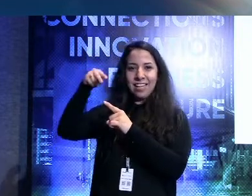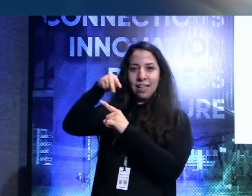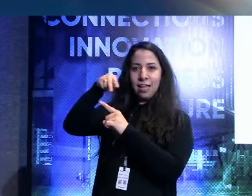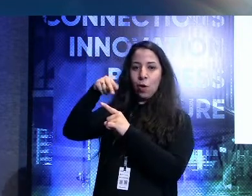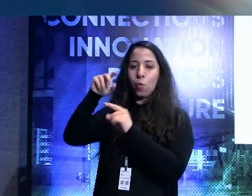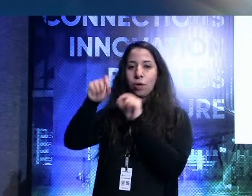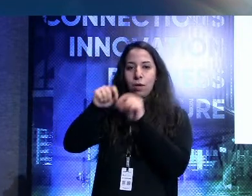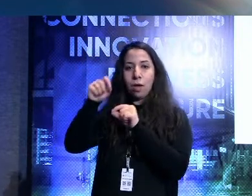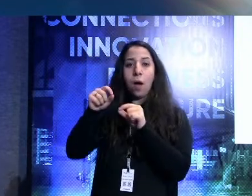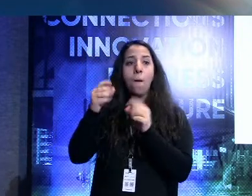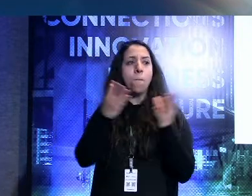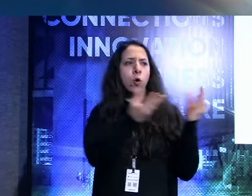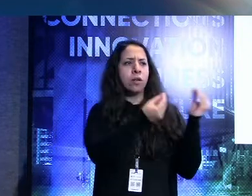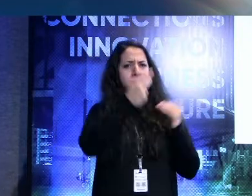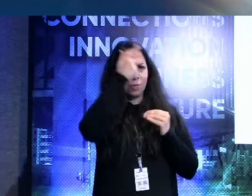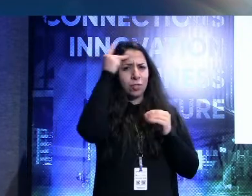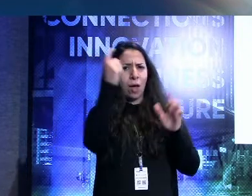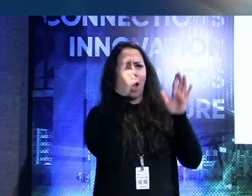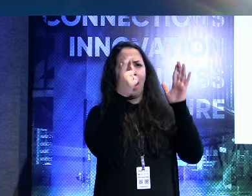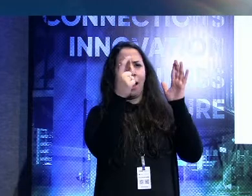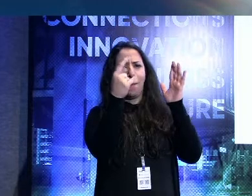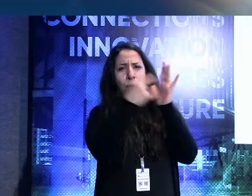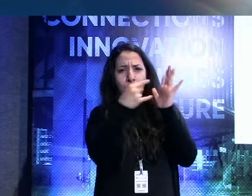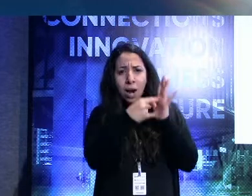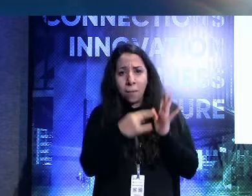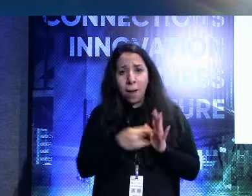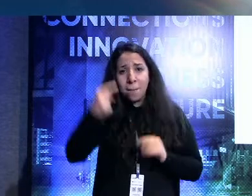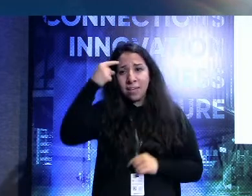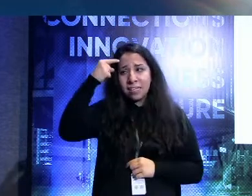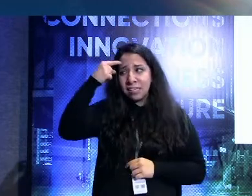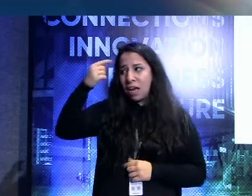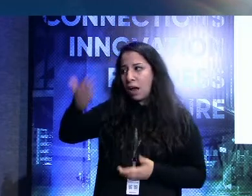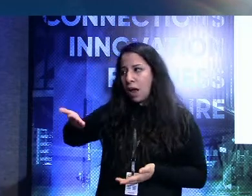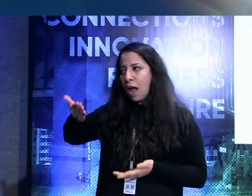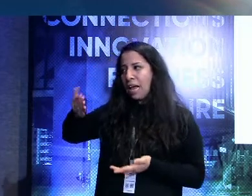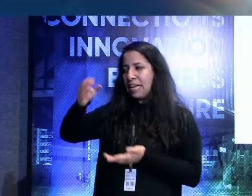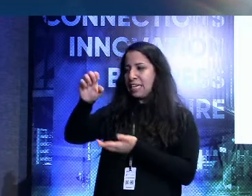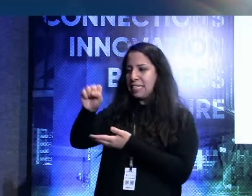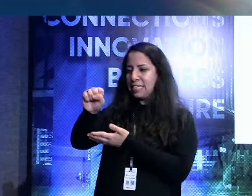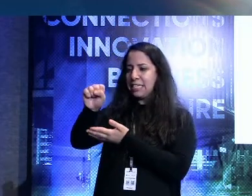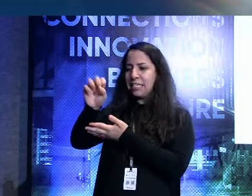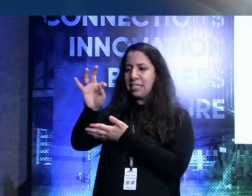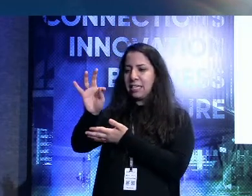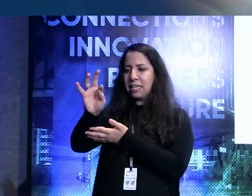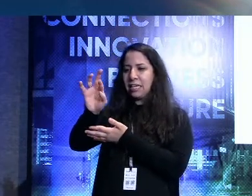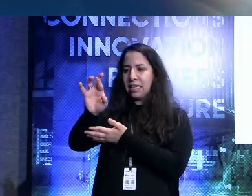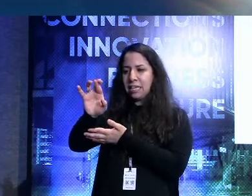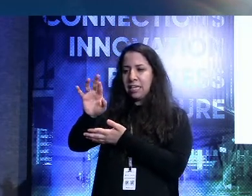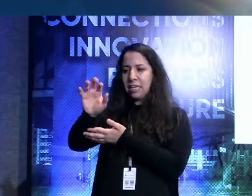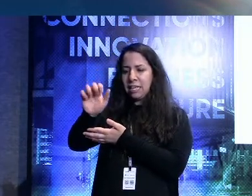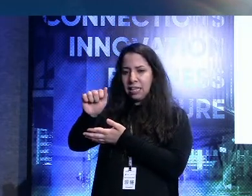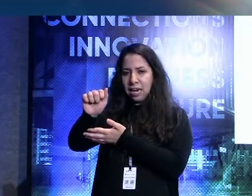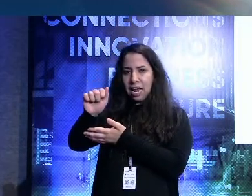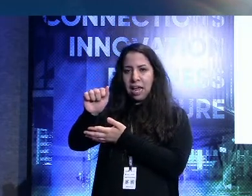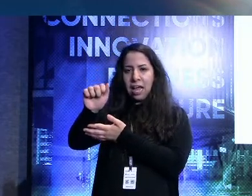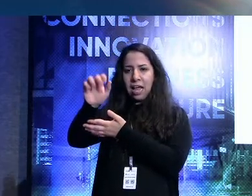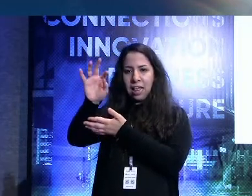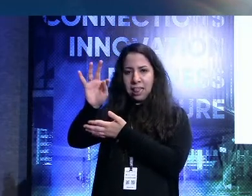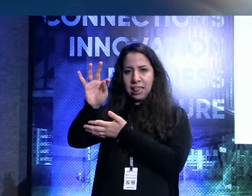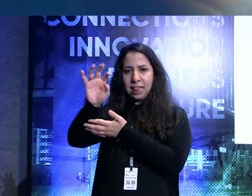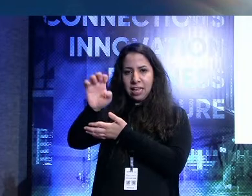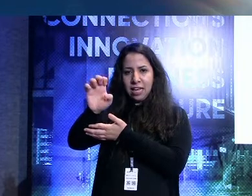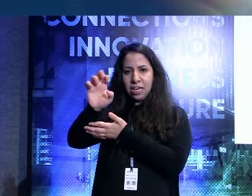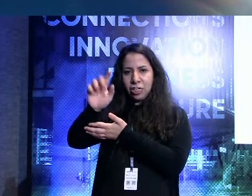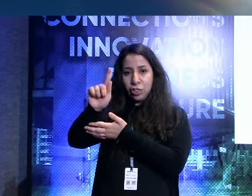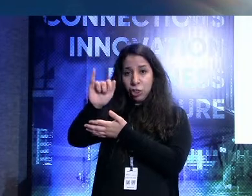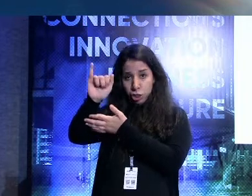acha que strategy e factory, eles são usados para a mesma coisa, e não são. Ele é um